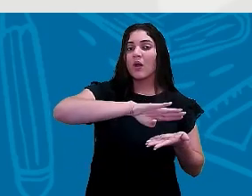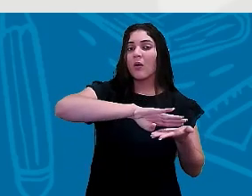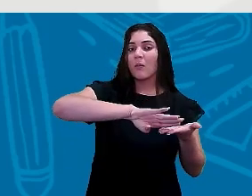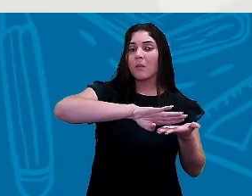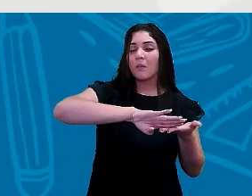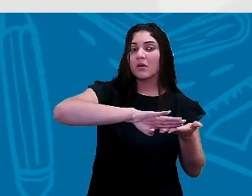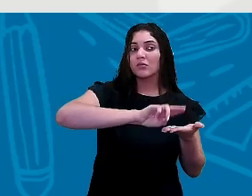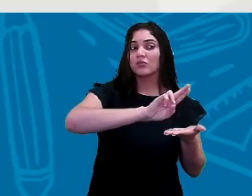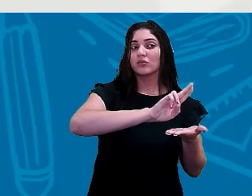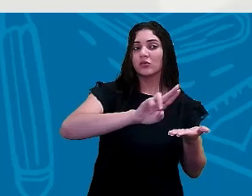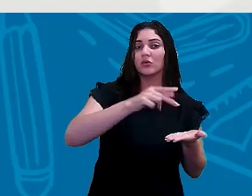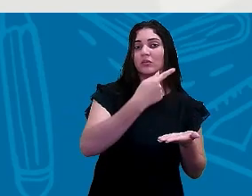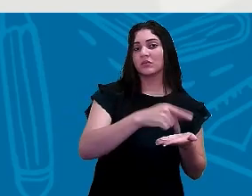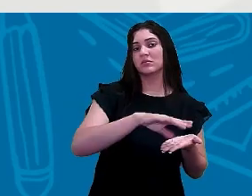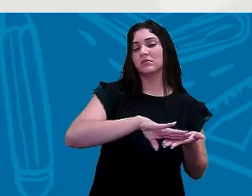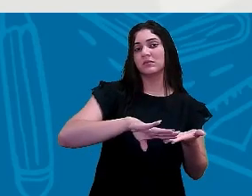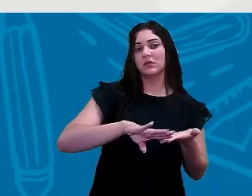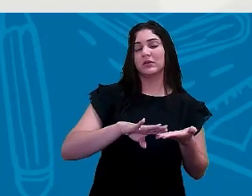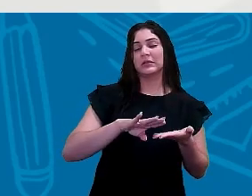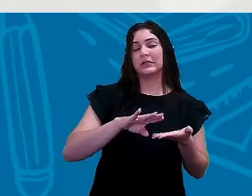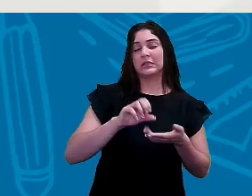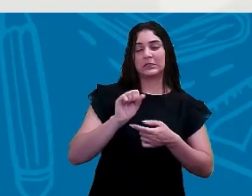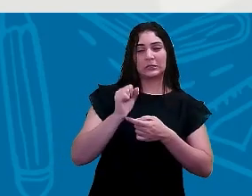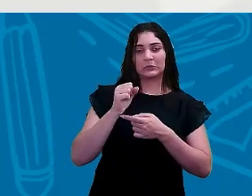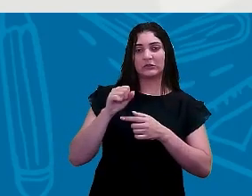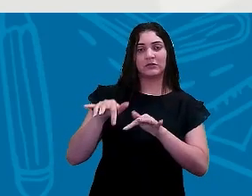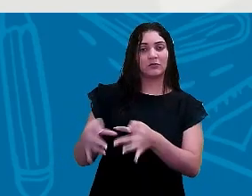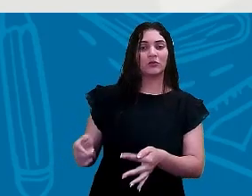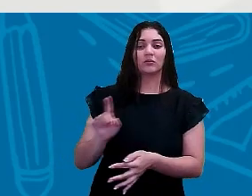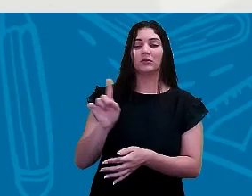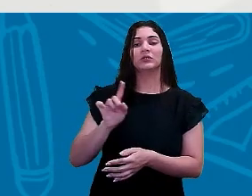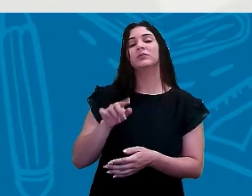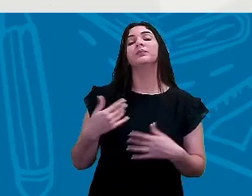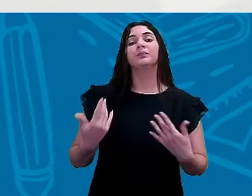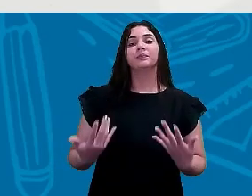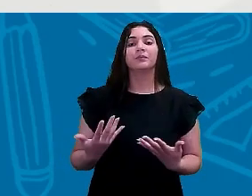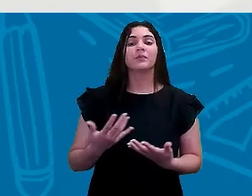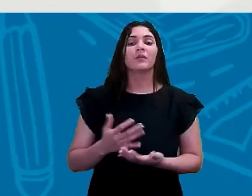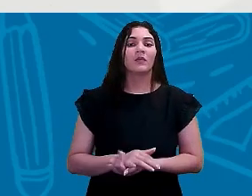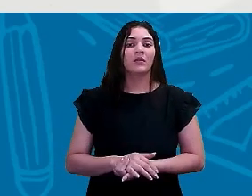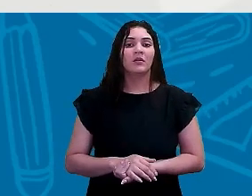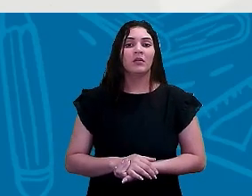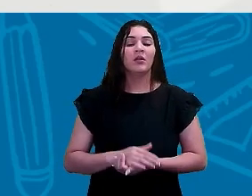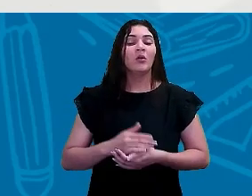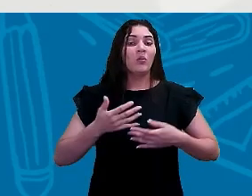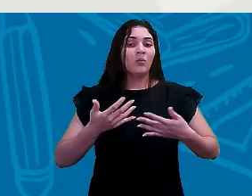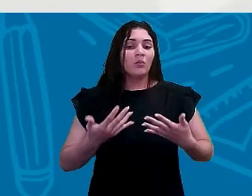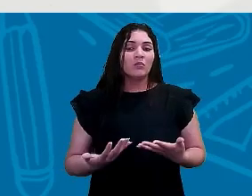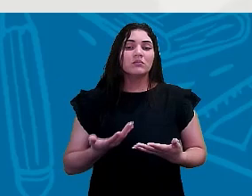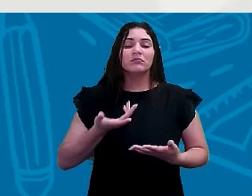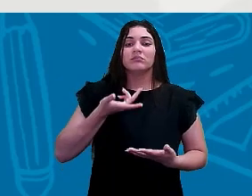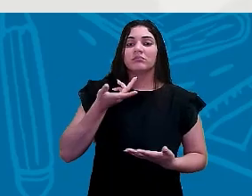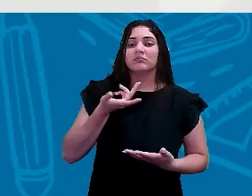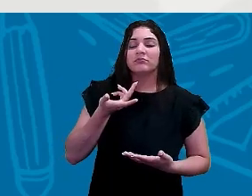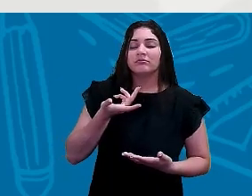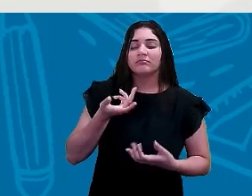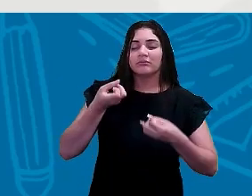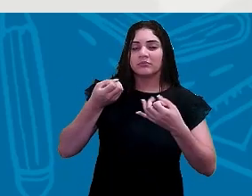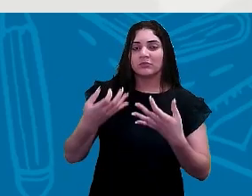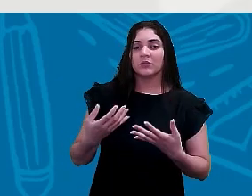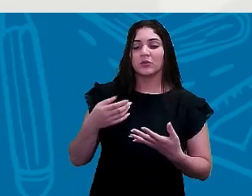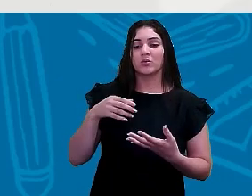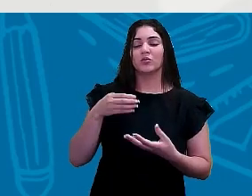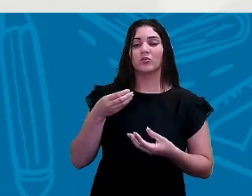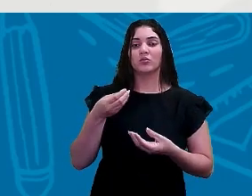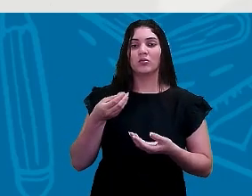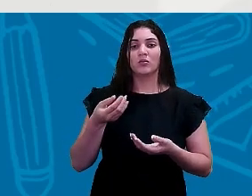desse banco, ele não é mais um substantivo comum, tá? Então, quando a gente fala dessa forma, eu